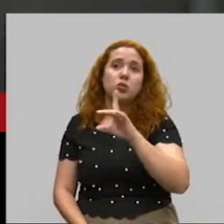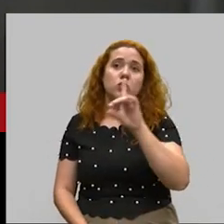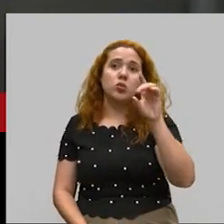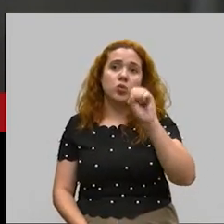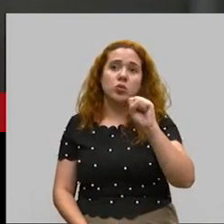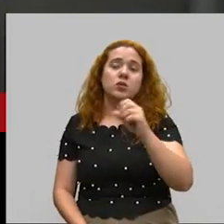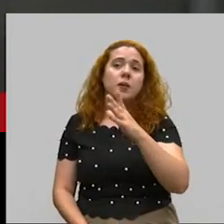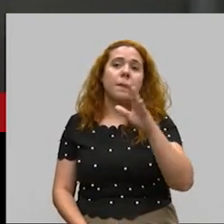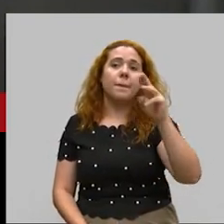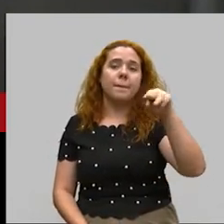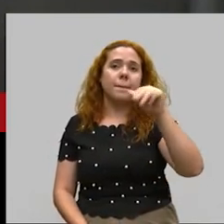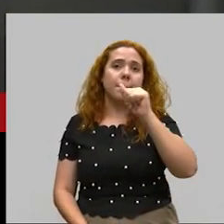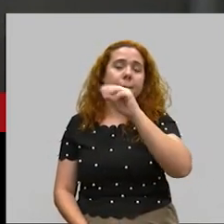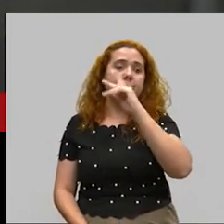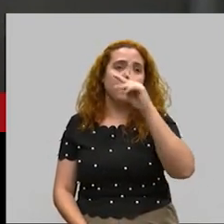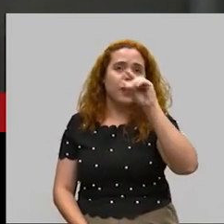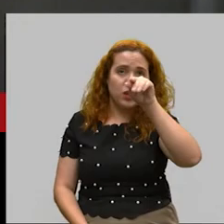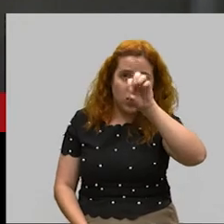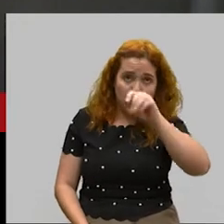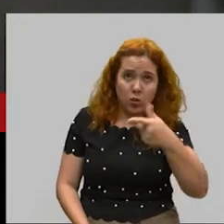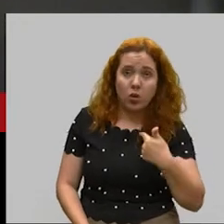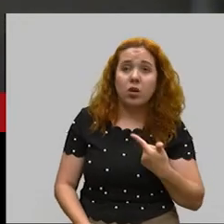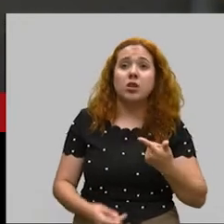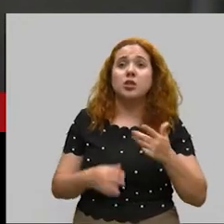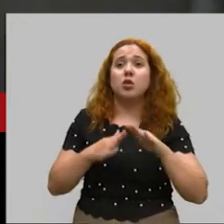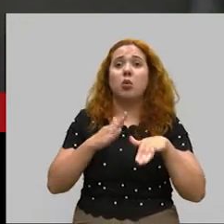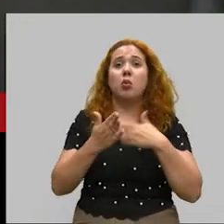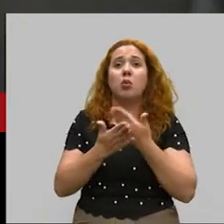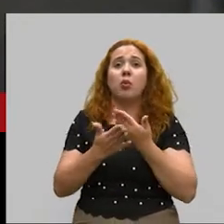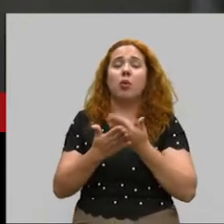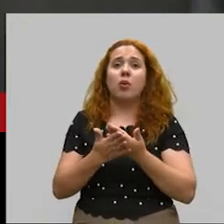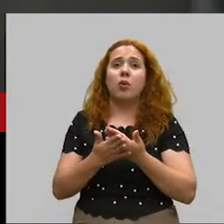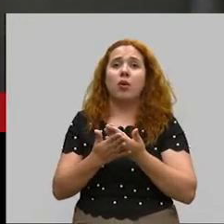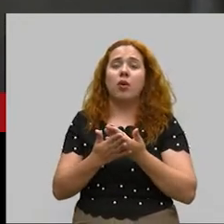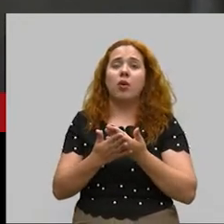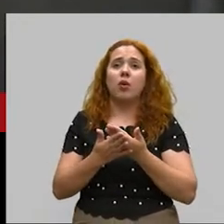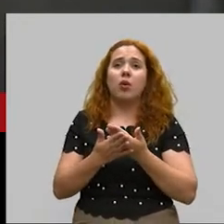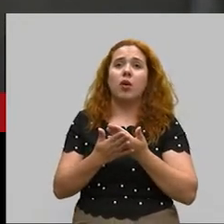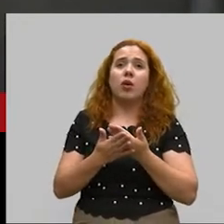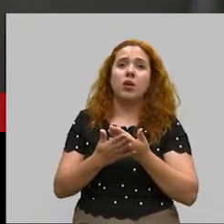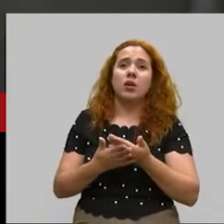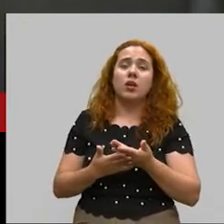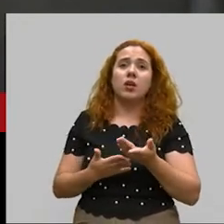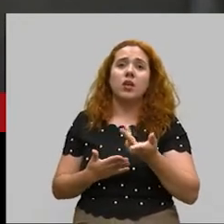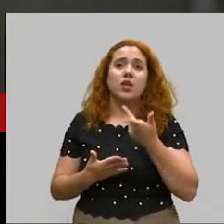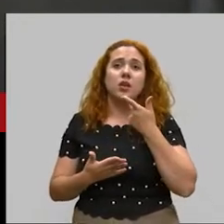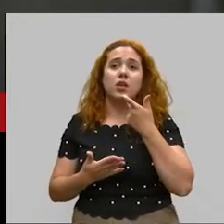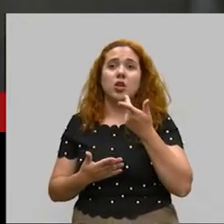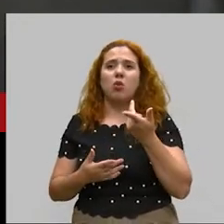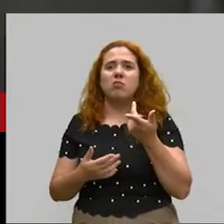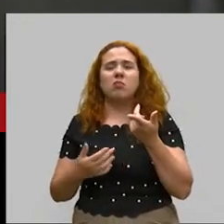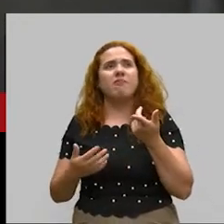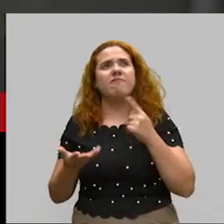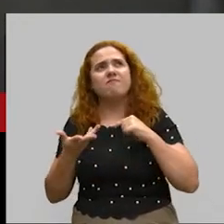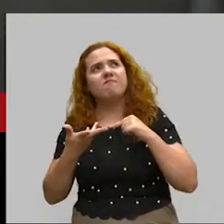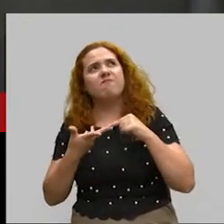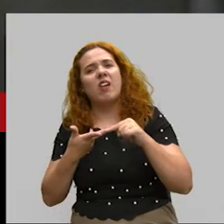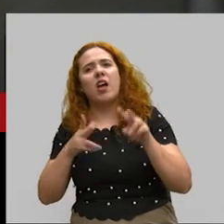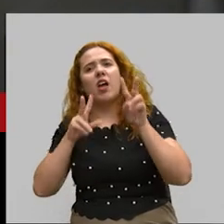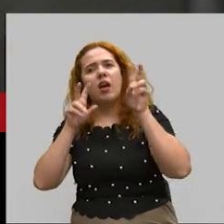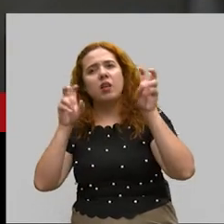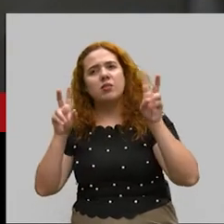né do campo sem falar que eu sou vered Euro que eu sou eu sou ribeirinho né que sou